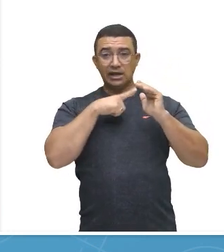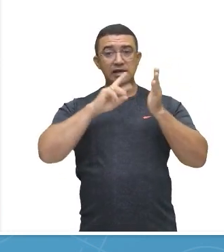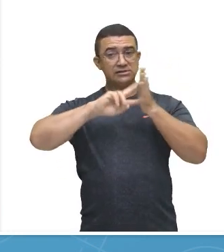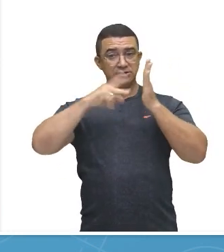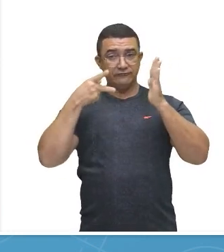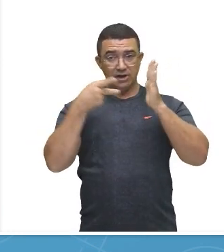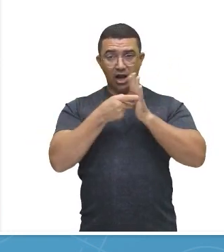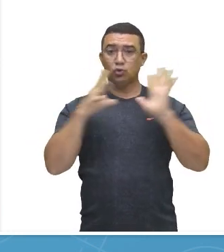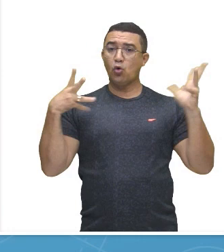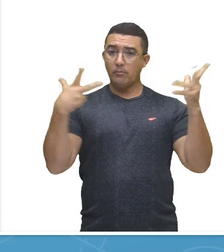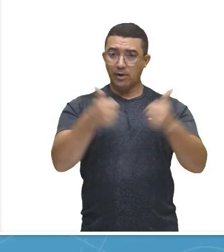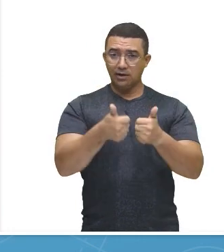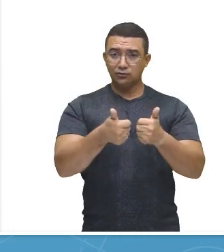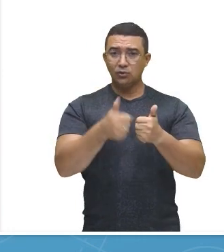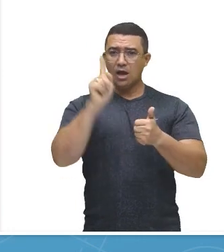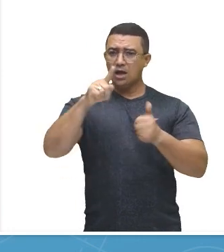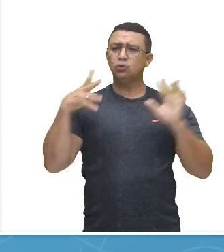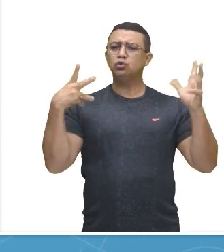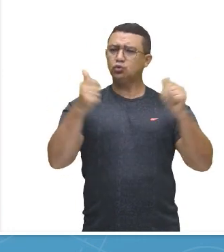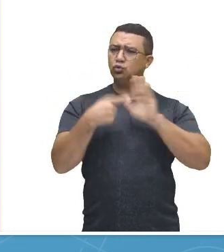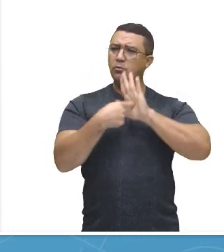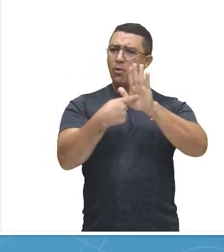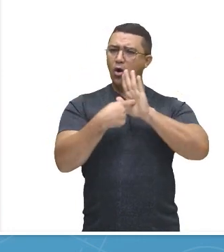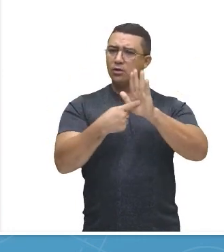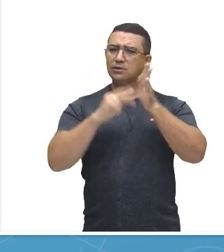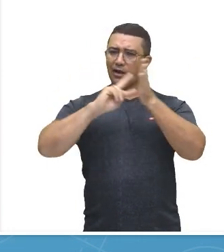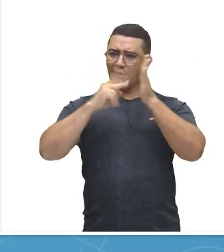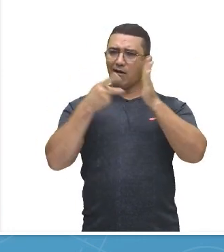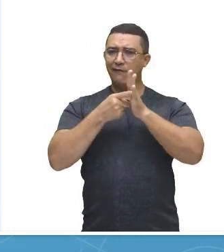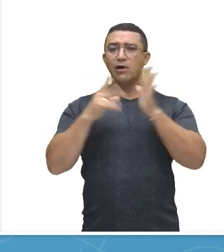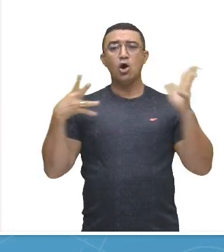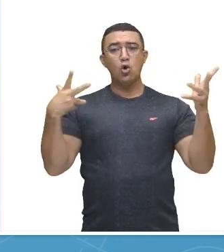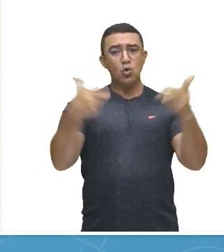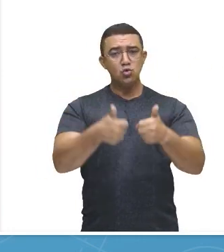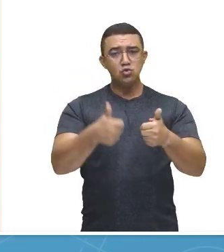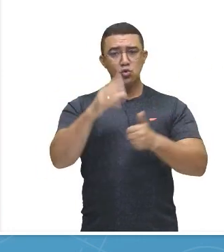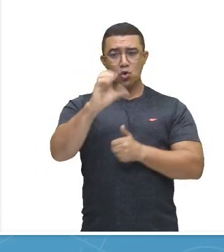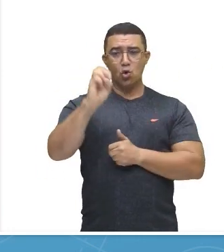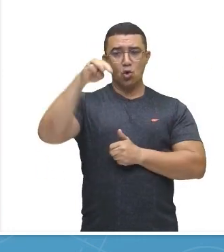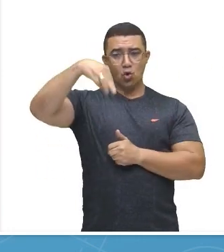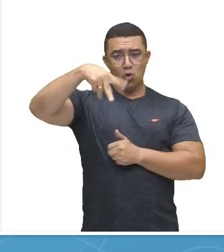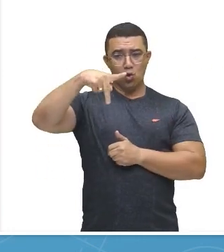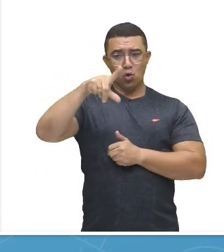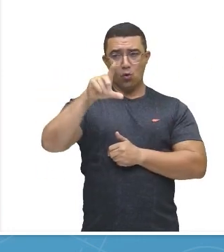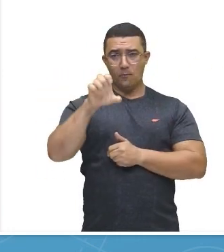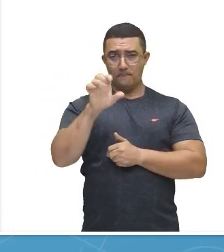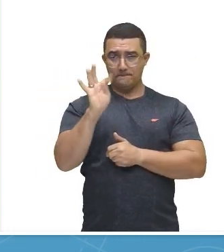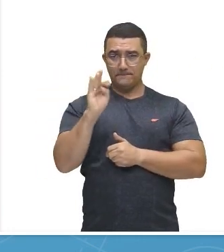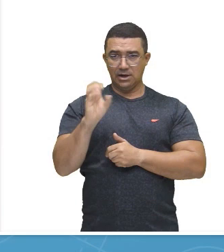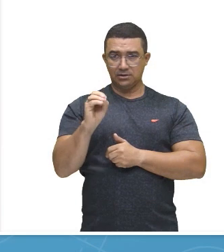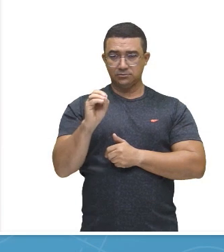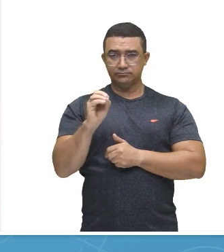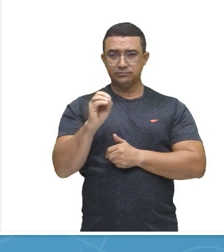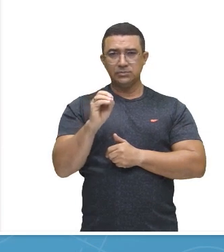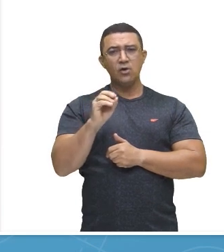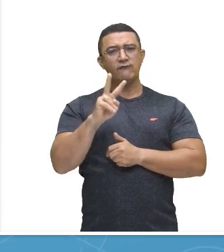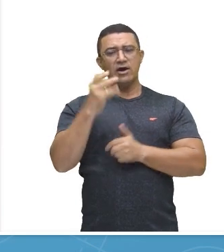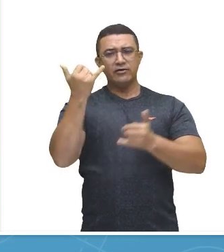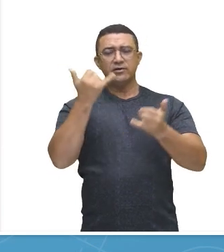é aquilo que apresenta um sentido completo. Frase é aquilo que apresenta um sentido completo. Você vai guardando a